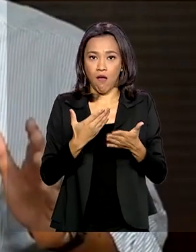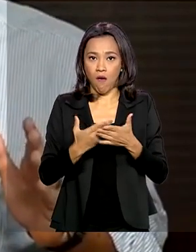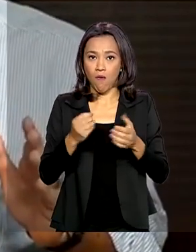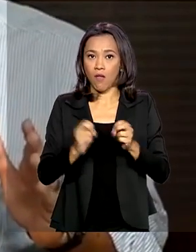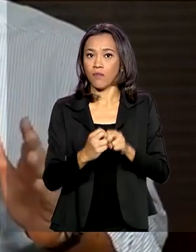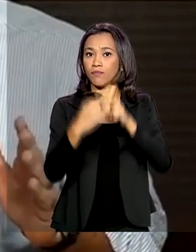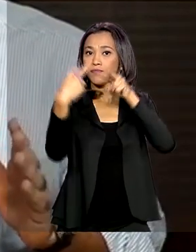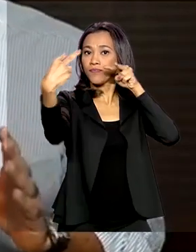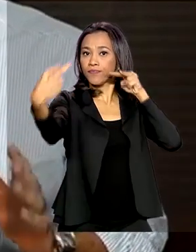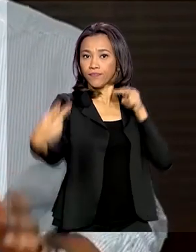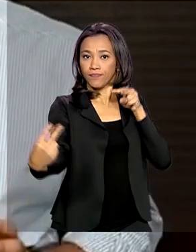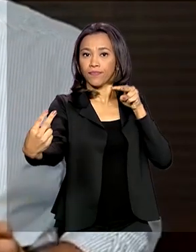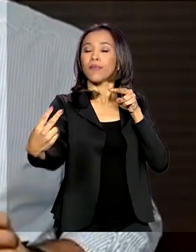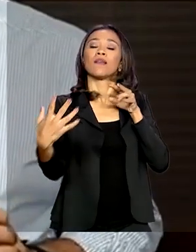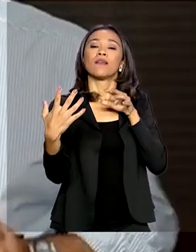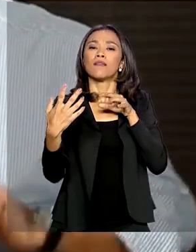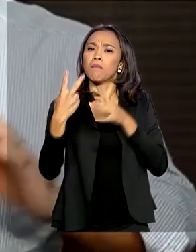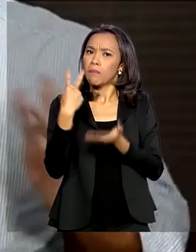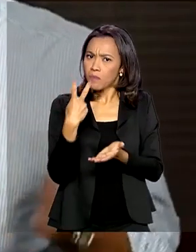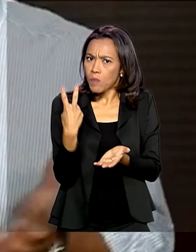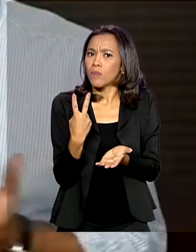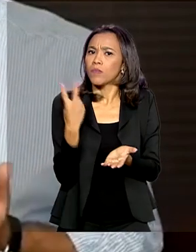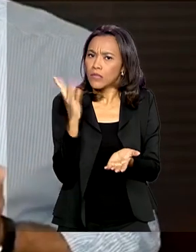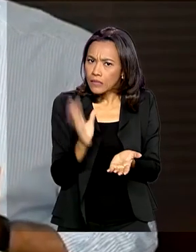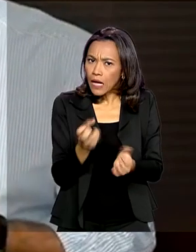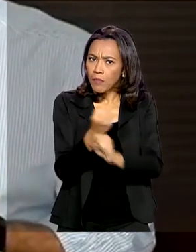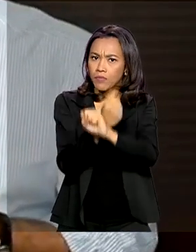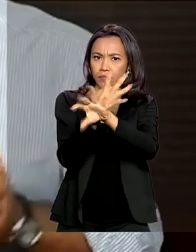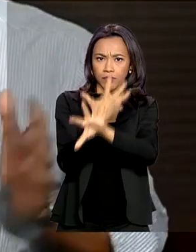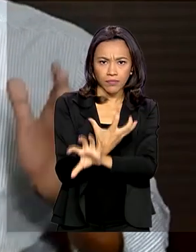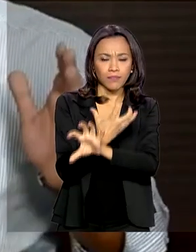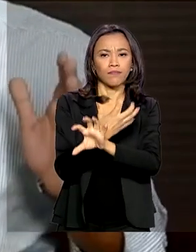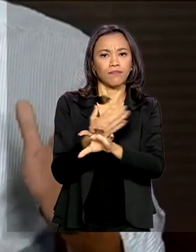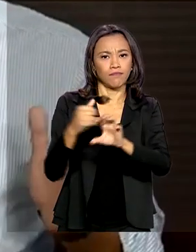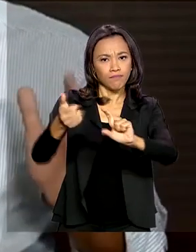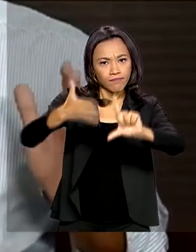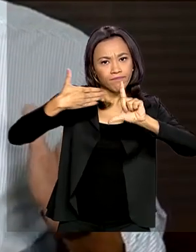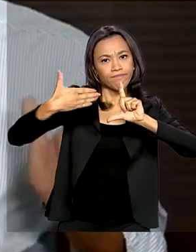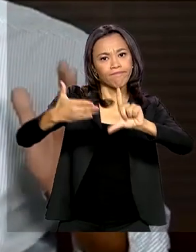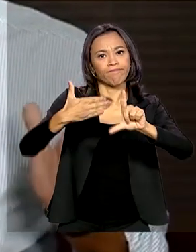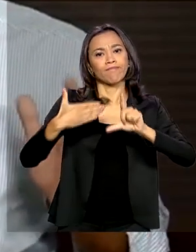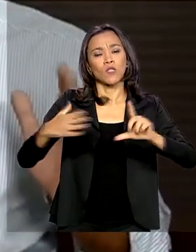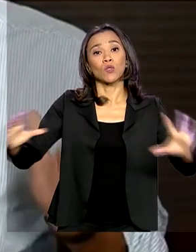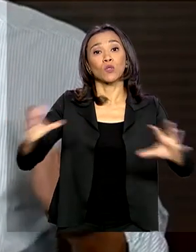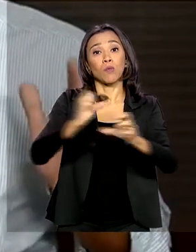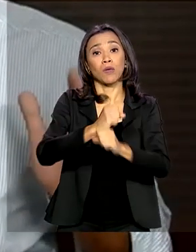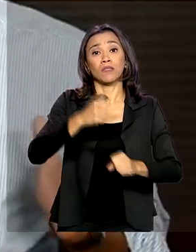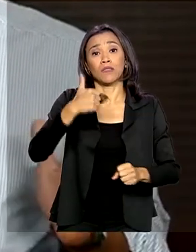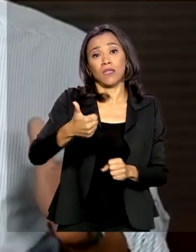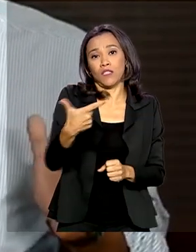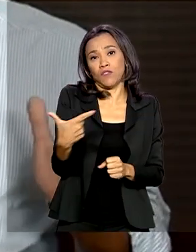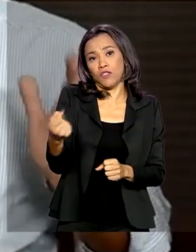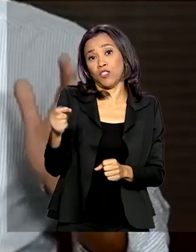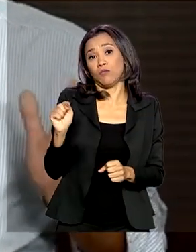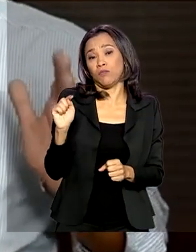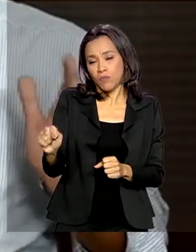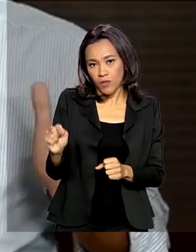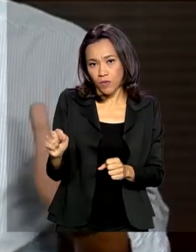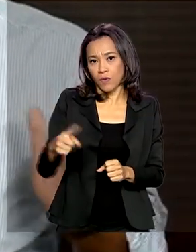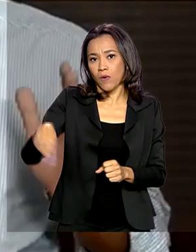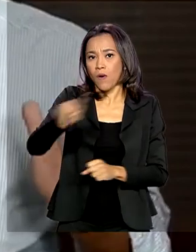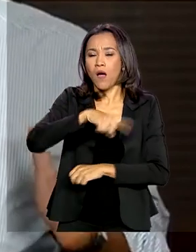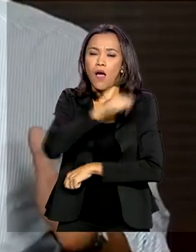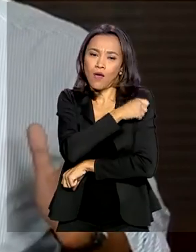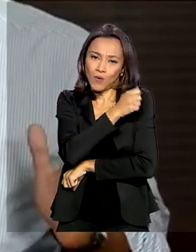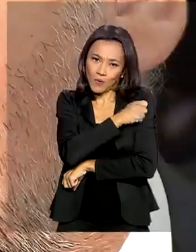75 alunos ao mesmo tempo. Multiplicando tudo isso, são 120 mil alunos por hora que nós